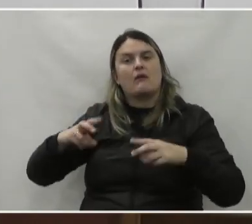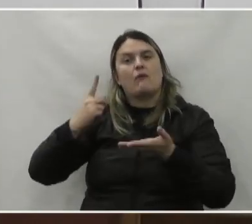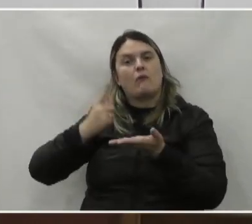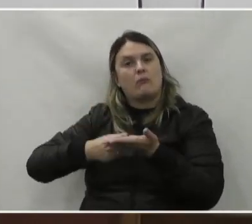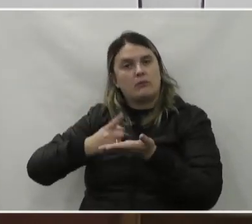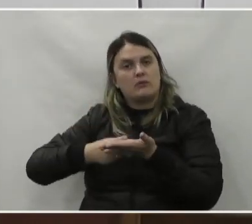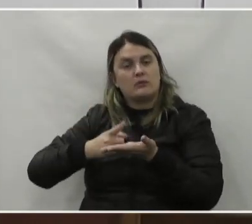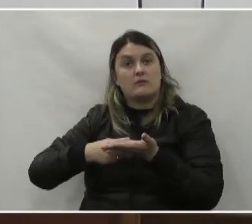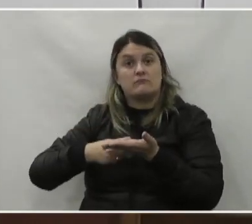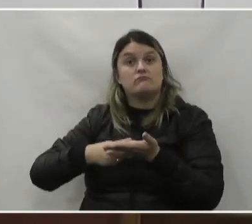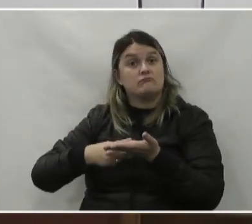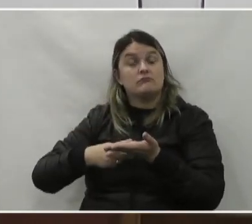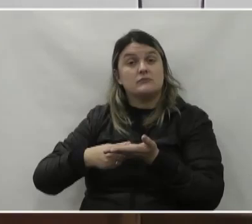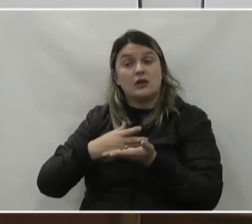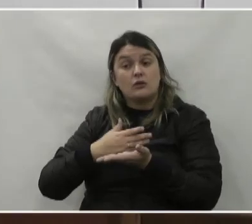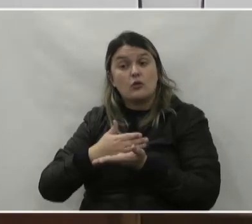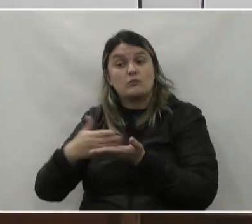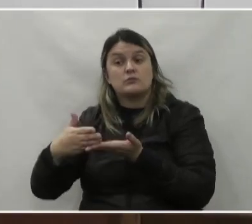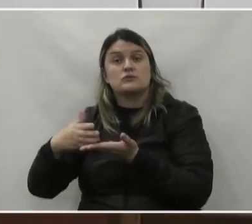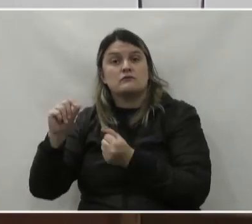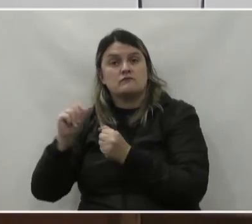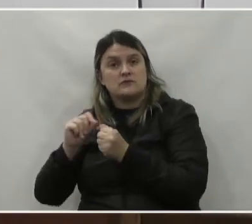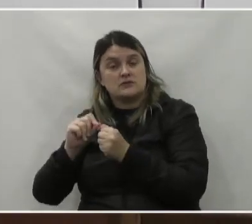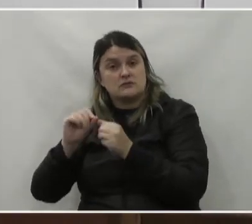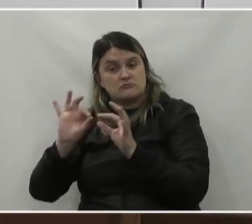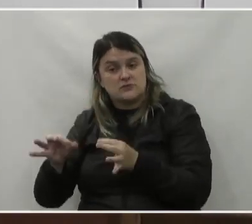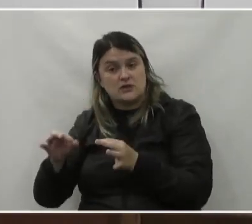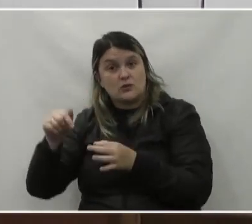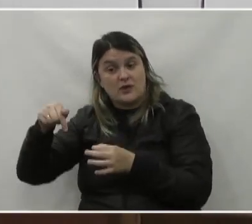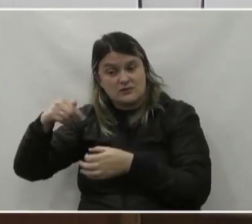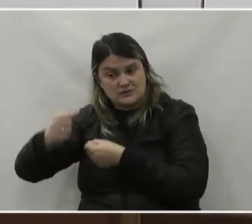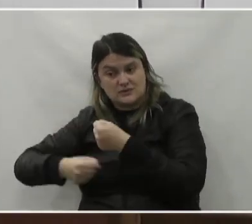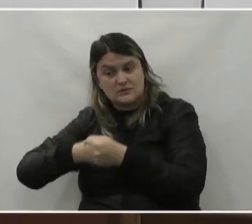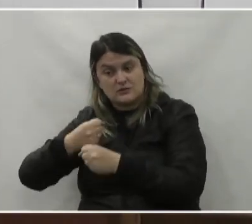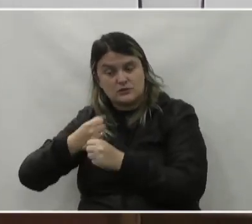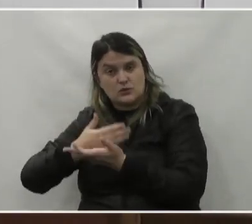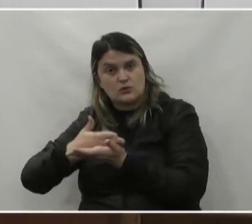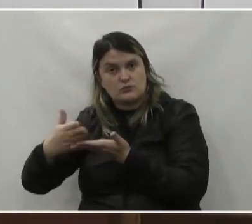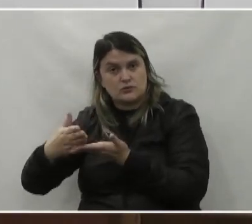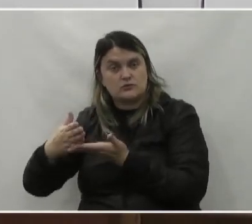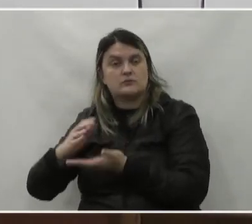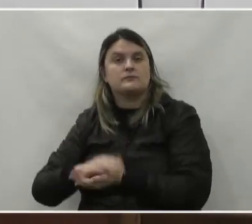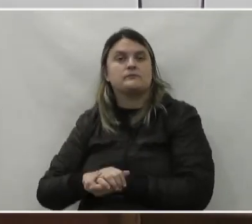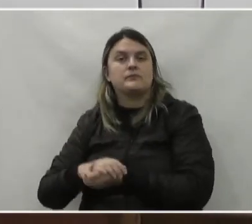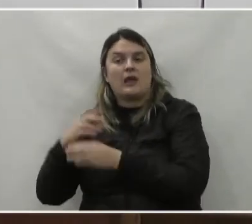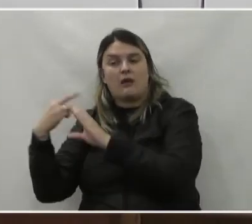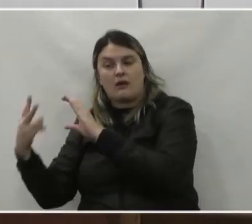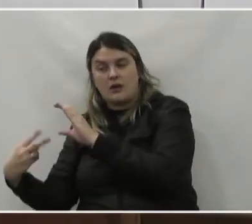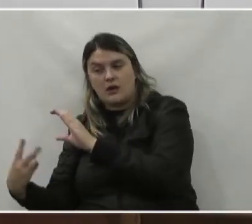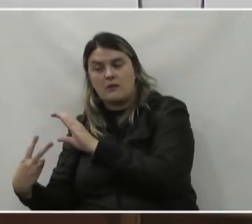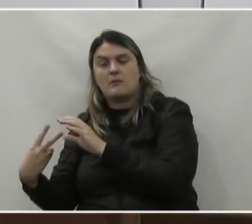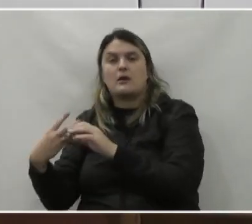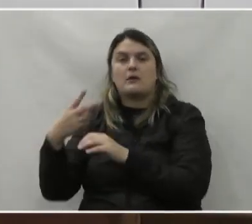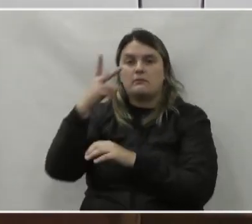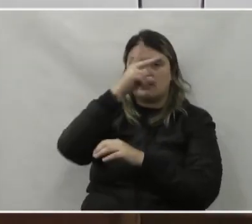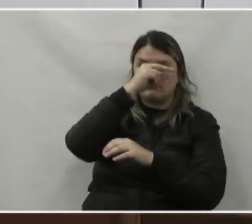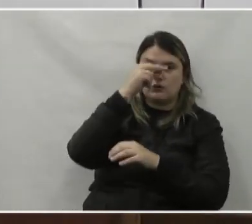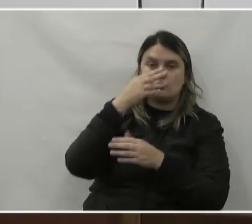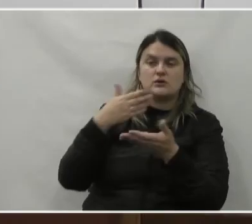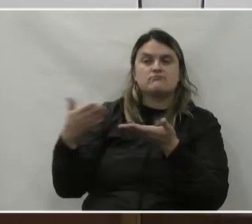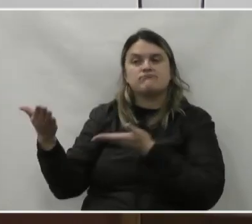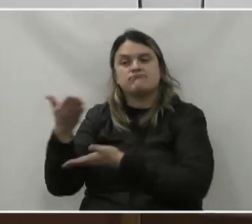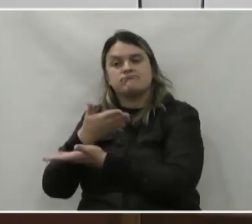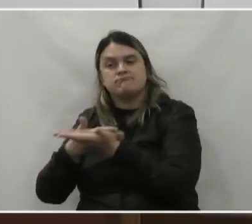acordo, como foi feito, né, nesse ano, com a Câmara de Vereadores, com o Executivo, né, buscando corrigir alguns pontos